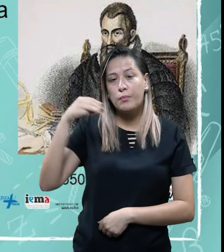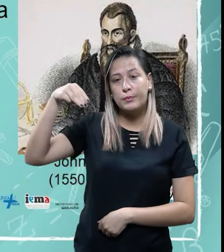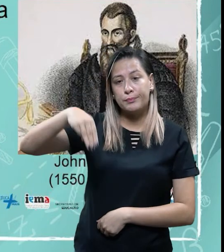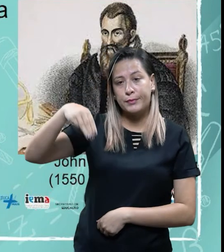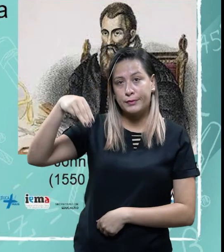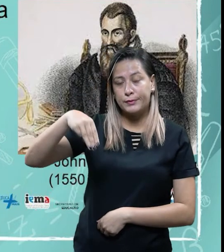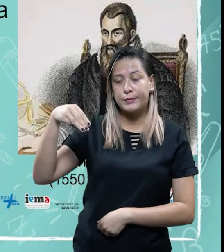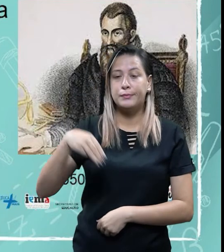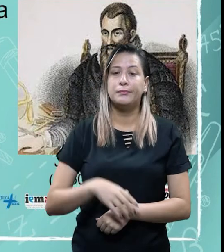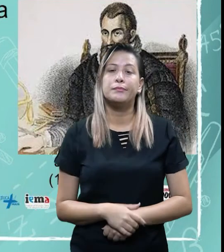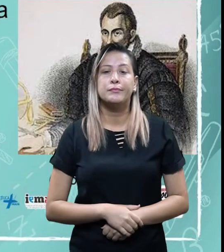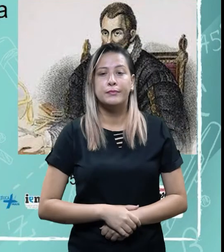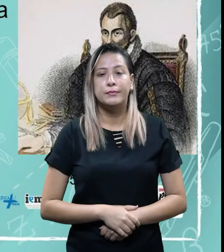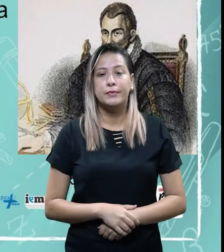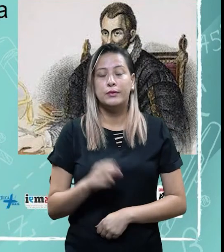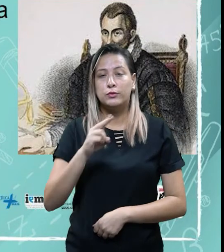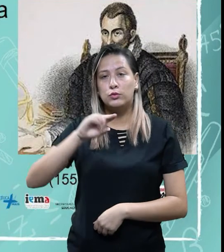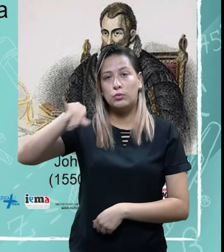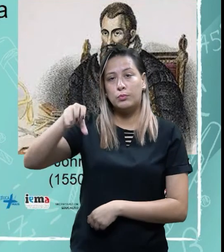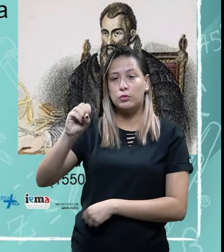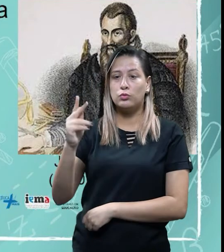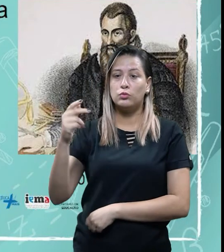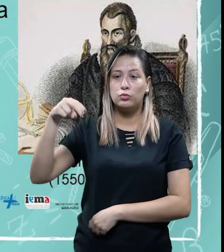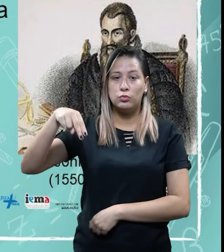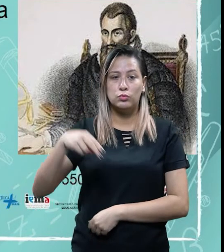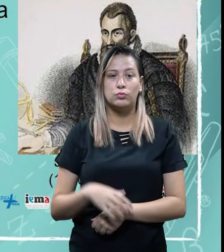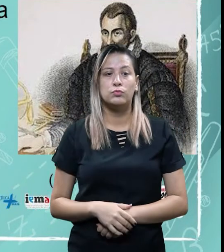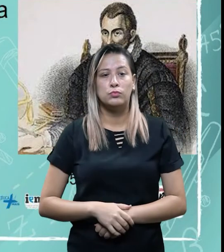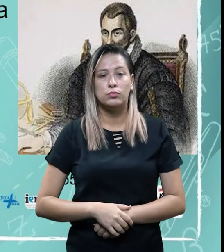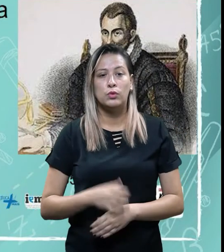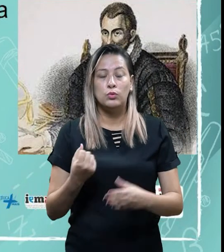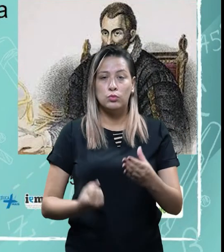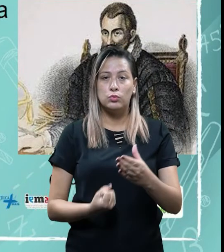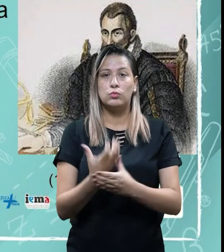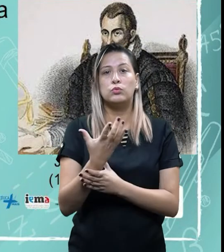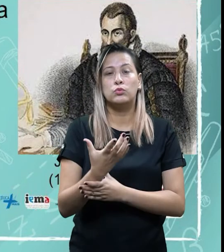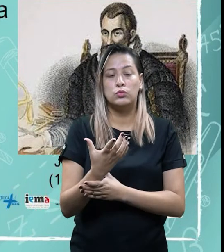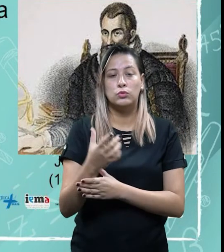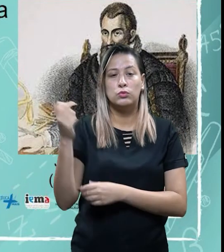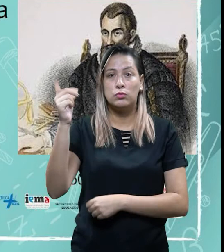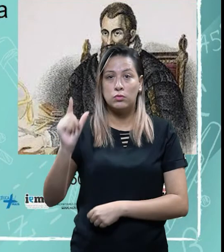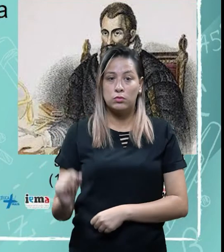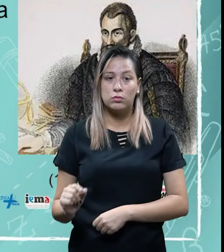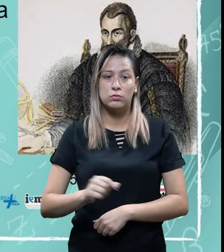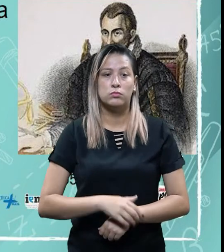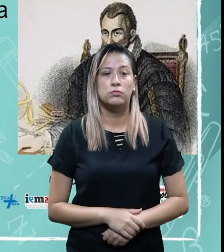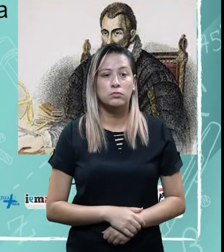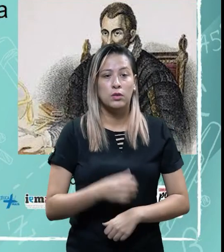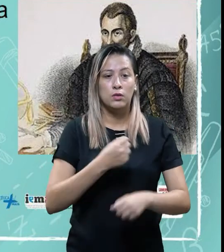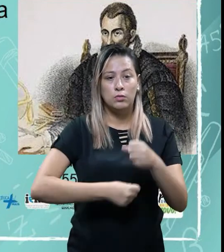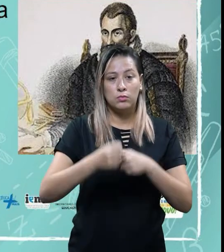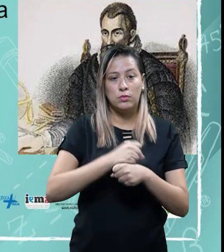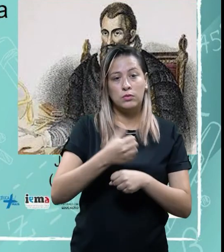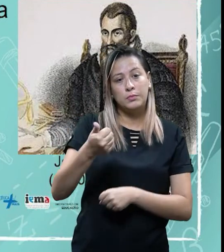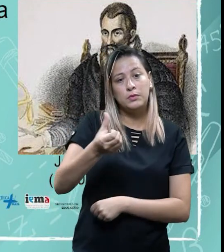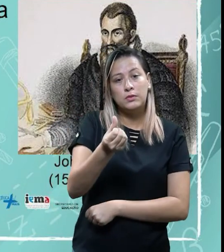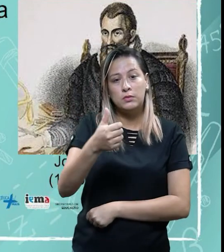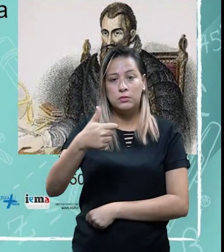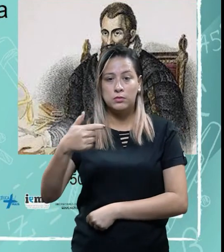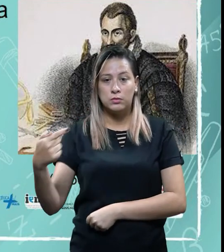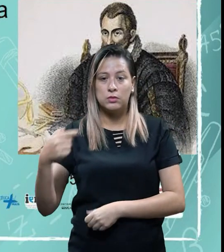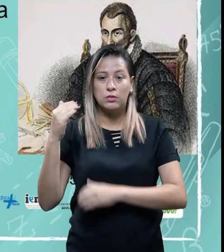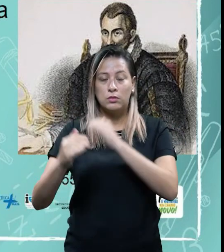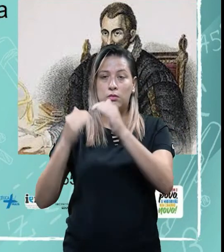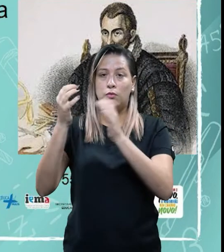criou os logaritmos. Já em 1617, Napier desenvolveu o conjunto de 9 barras marcadas com